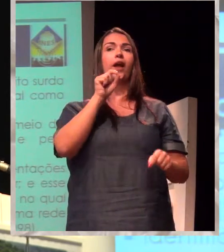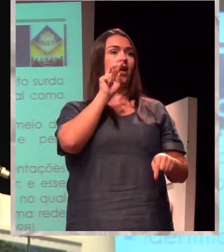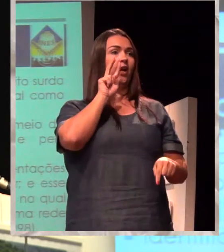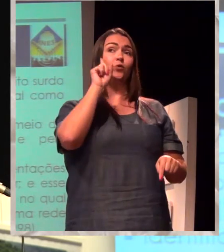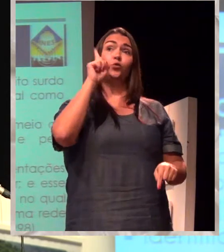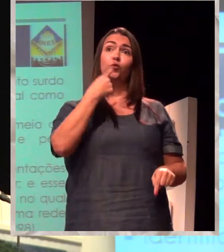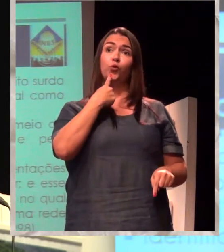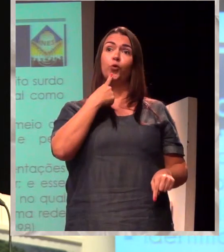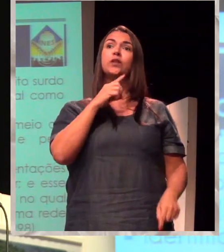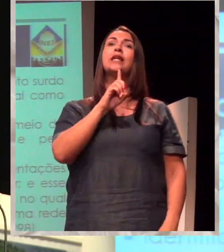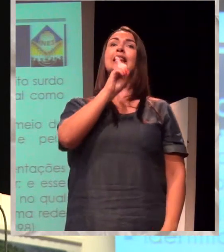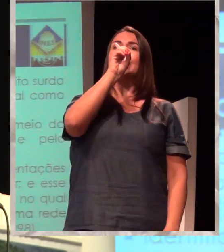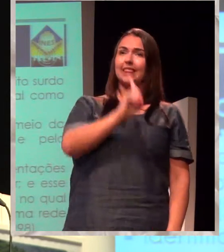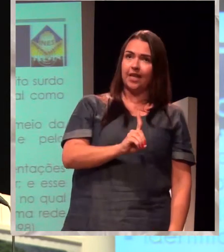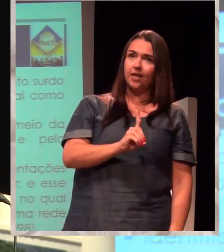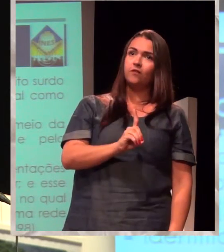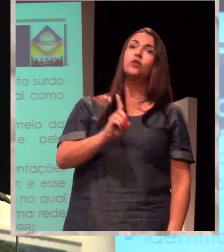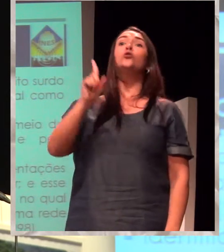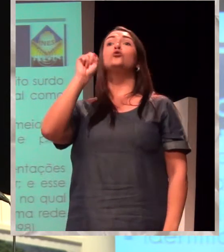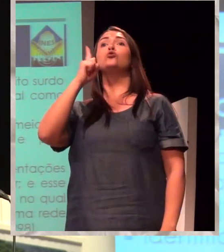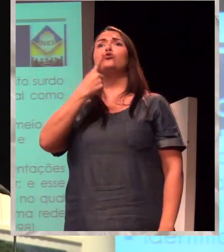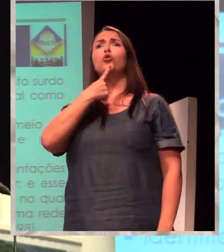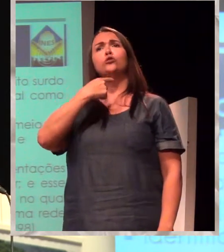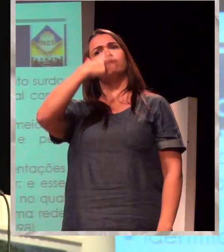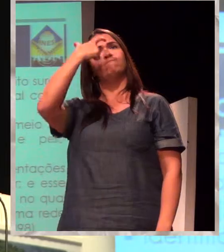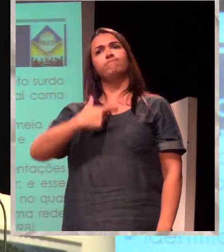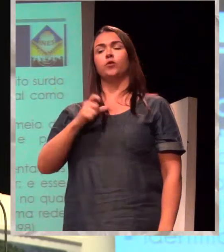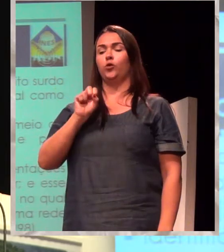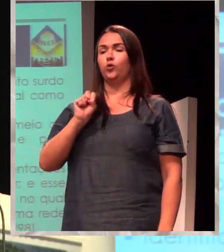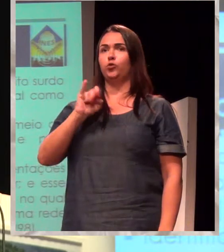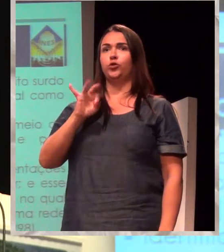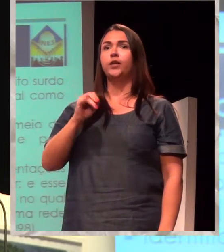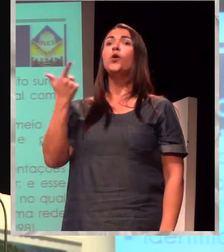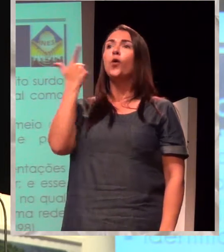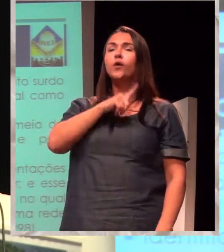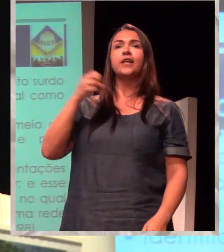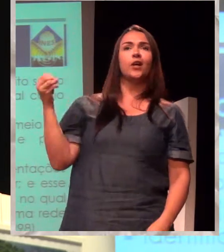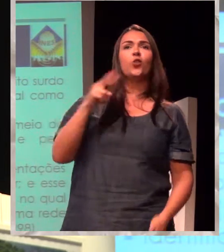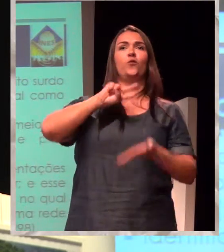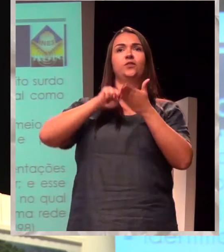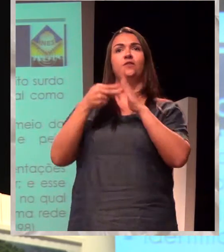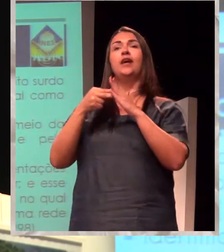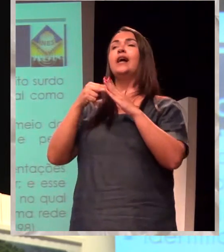deslocamento da visão do surdo deficiente para um sujeito surdo que pode ressignificar-se por meio de uma língua